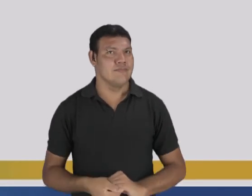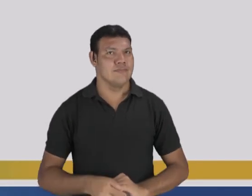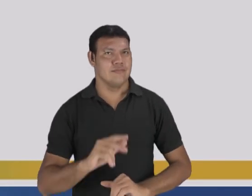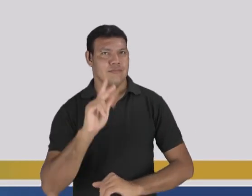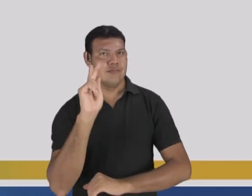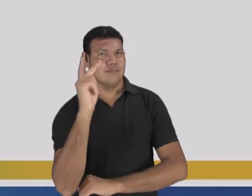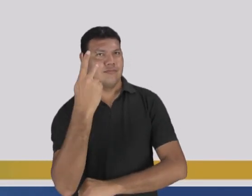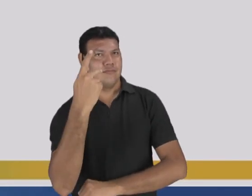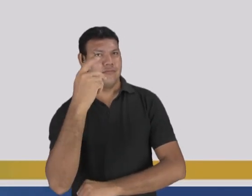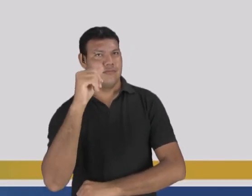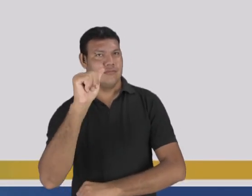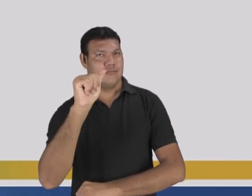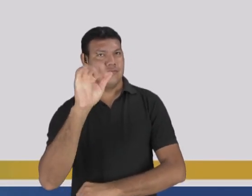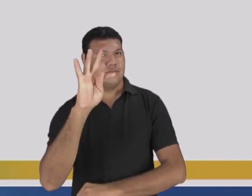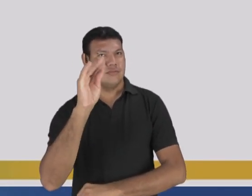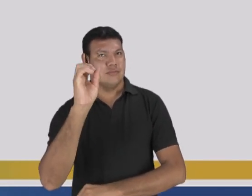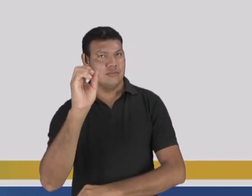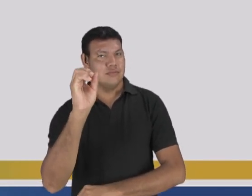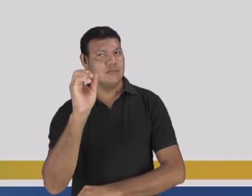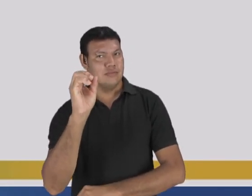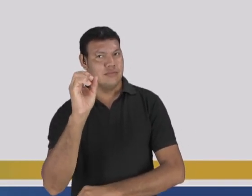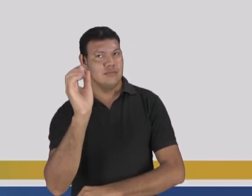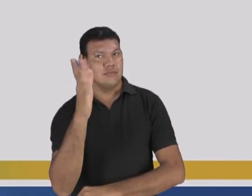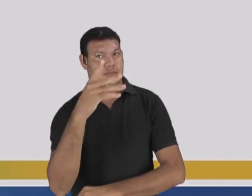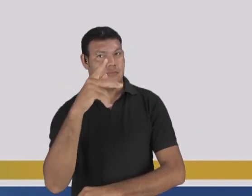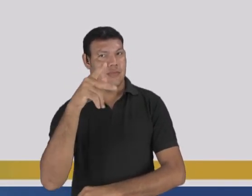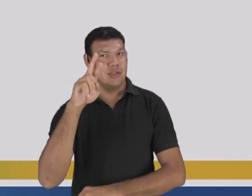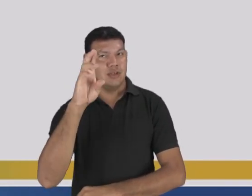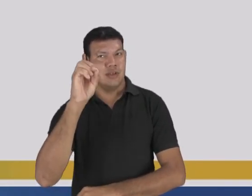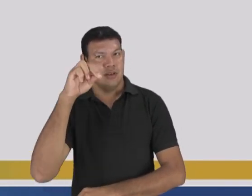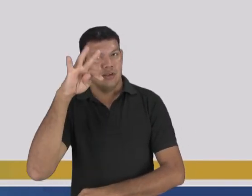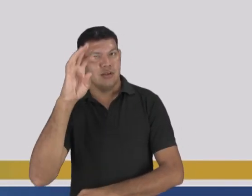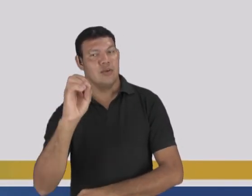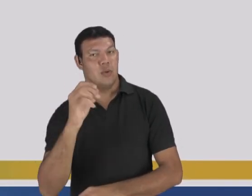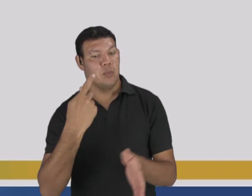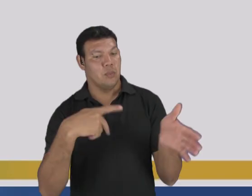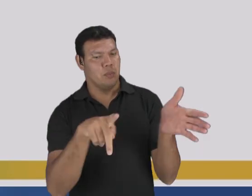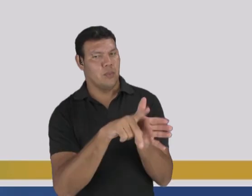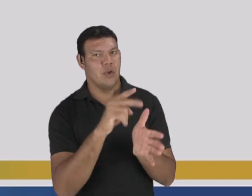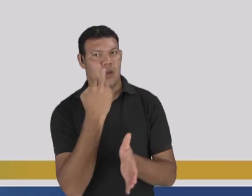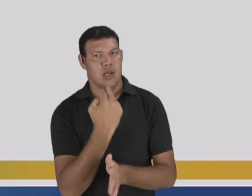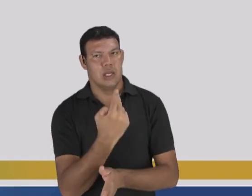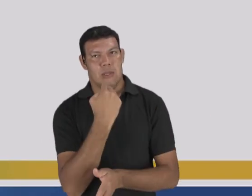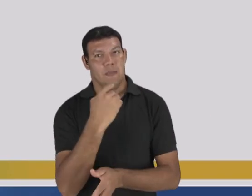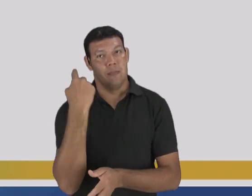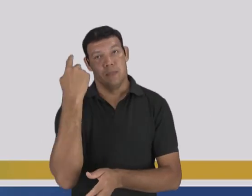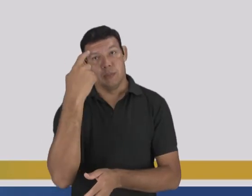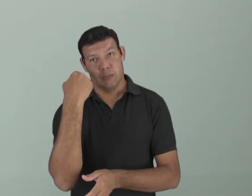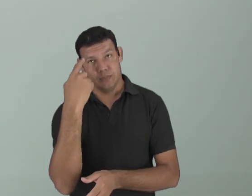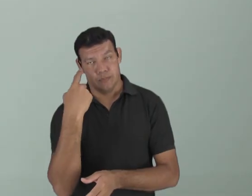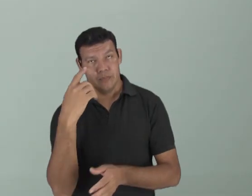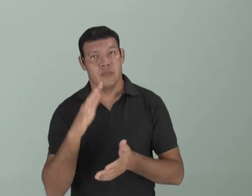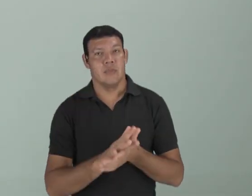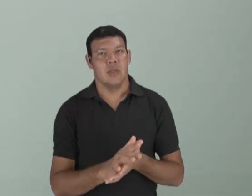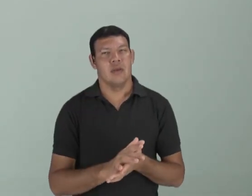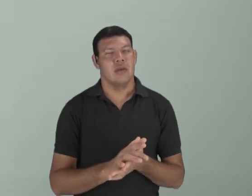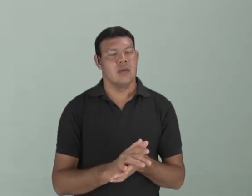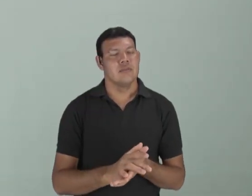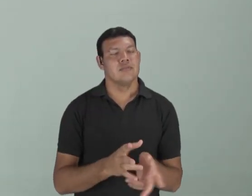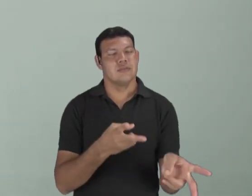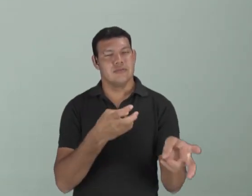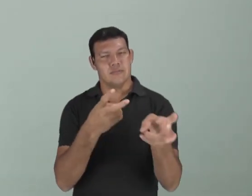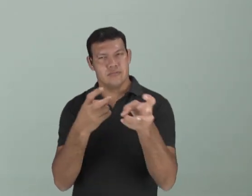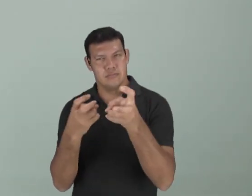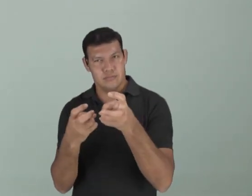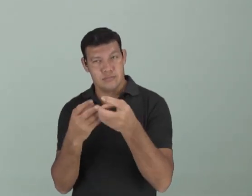não faz sentido no português dizer até pronto, né? Então, ele é um termo específico, né? Vocês vão notar, durante esse longo percurso na